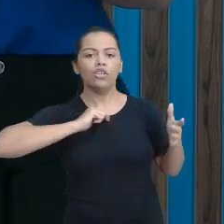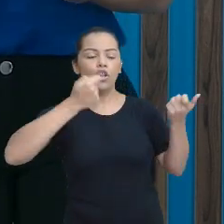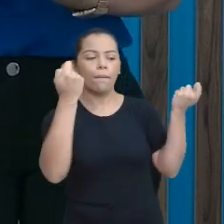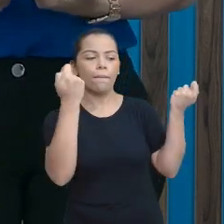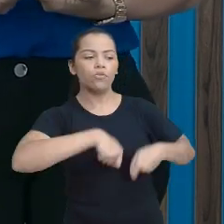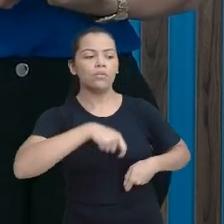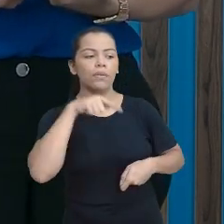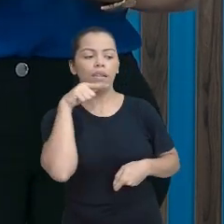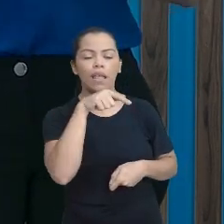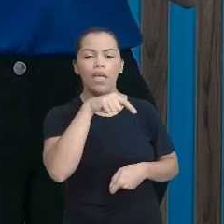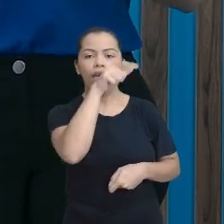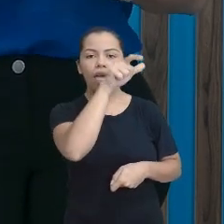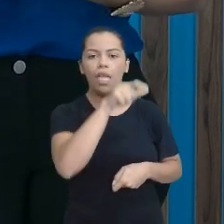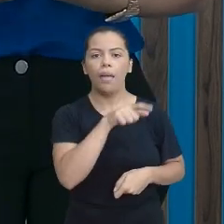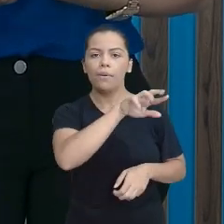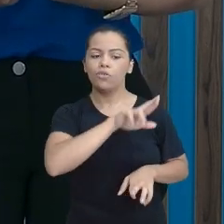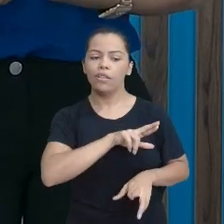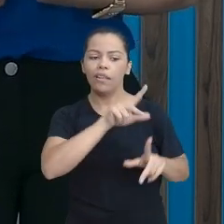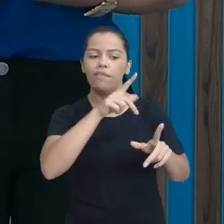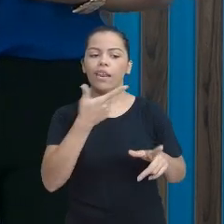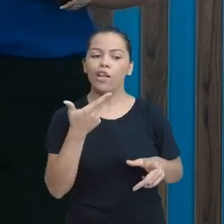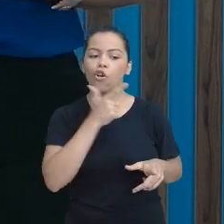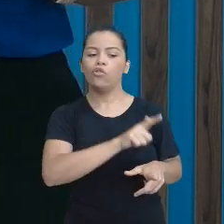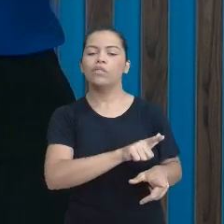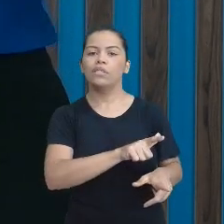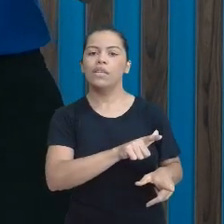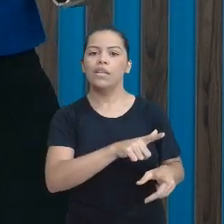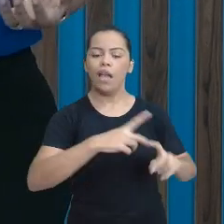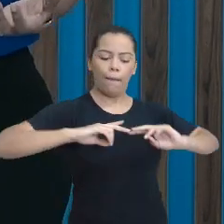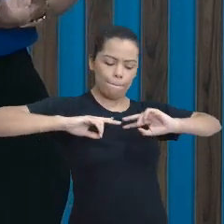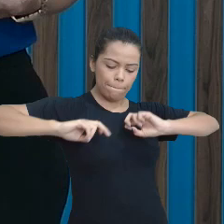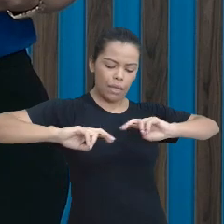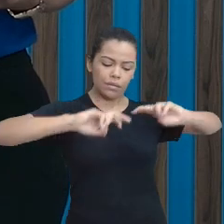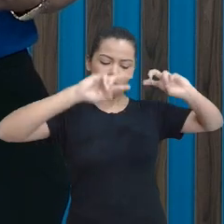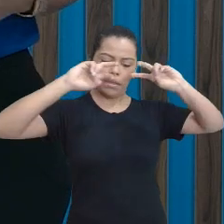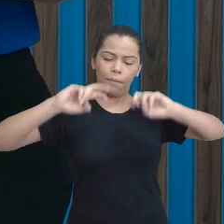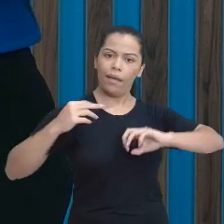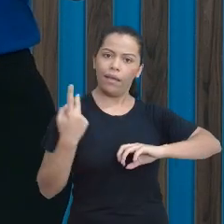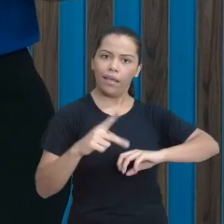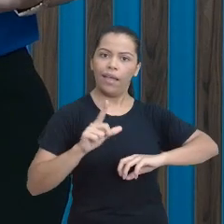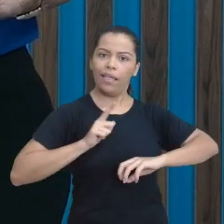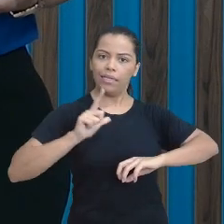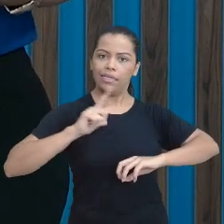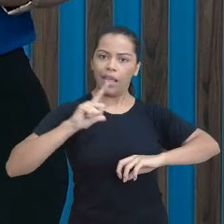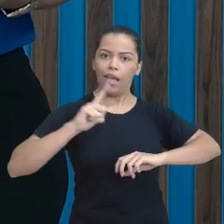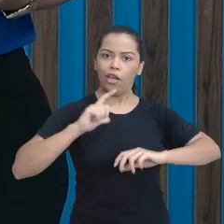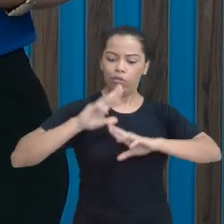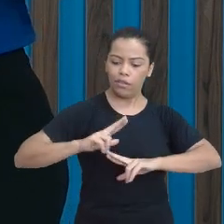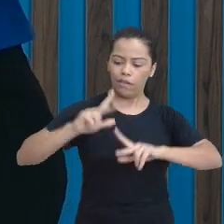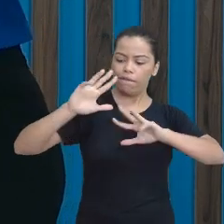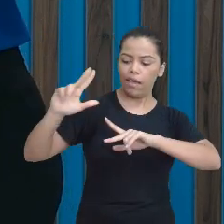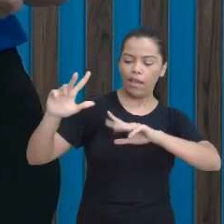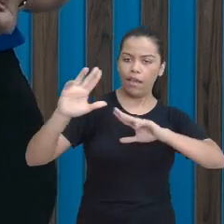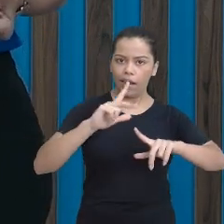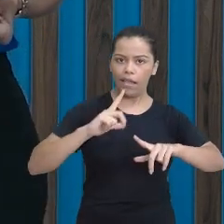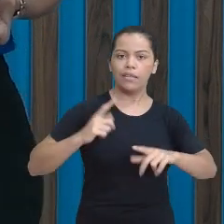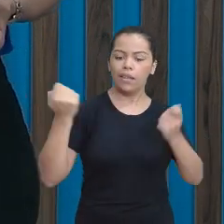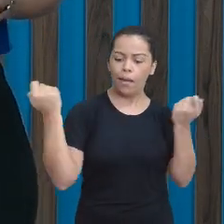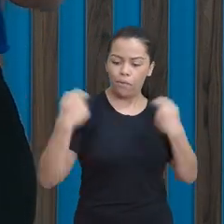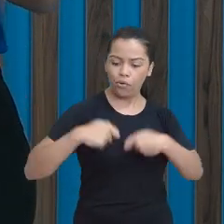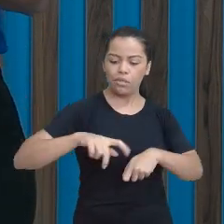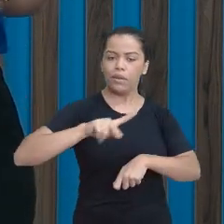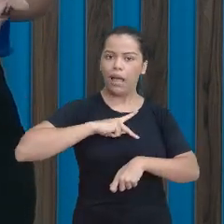sendo mediatizada, ela consiga também se perceber a sua diferença, nas suas possibilidades, no que ela